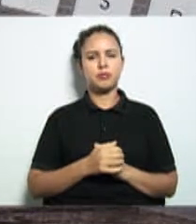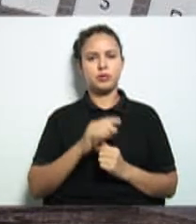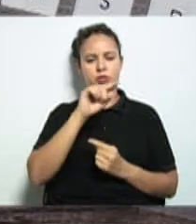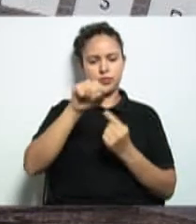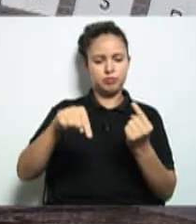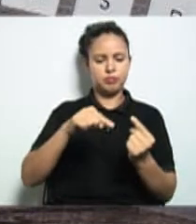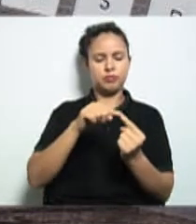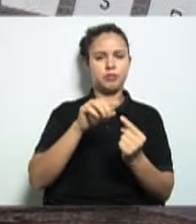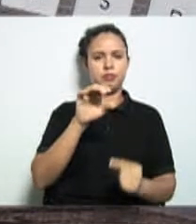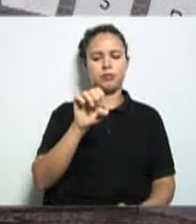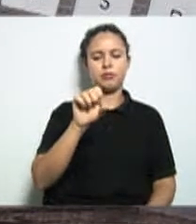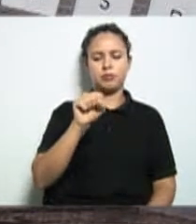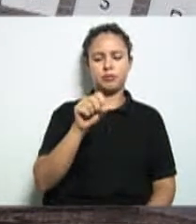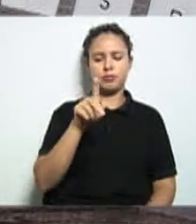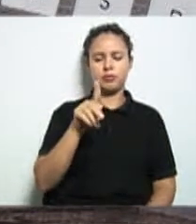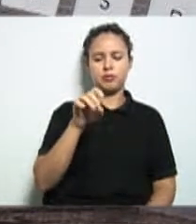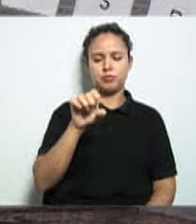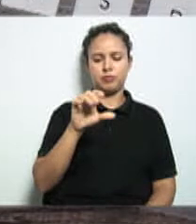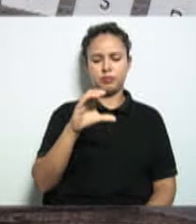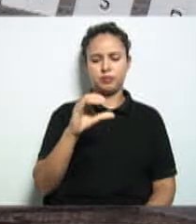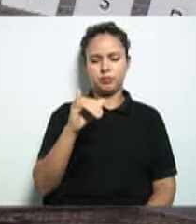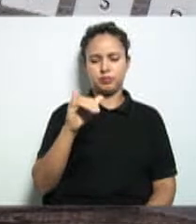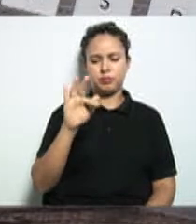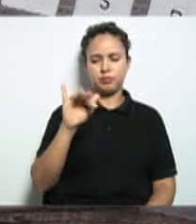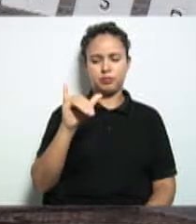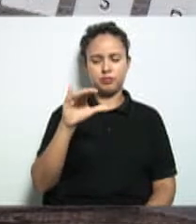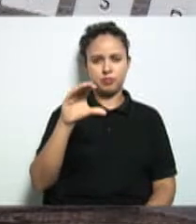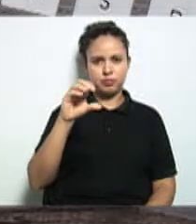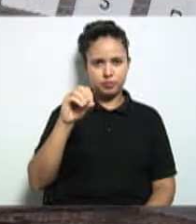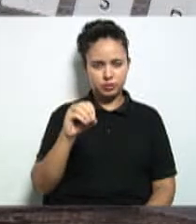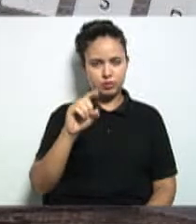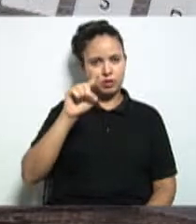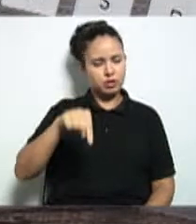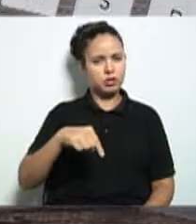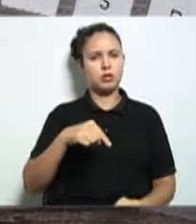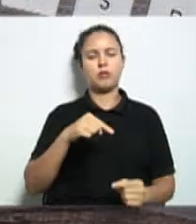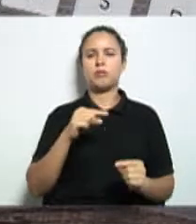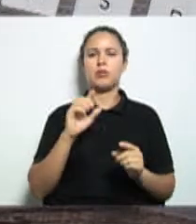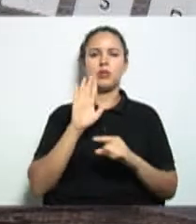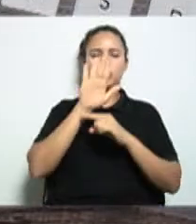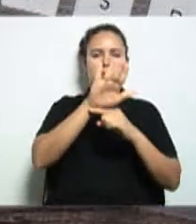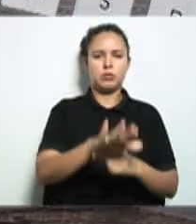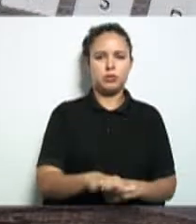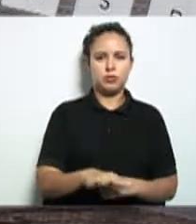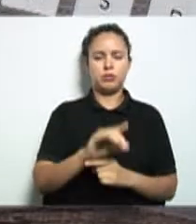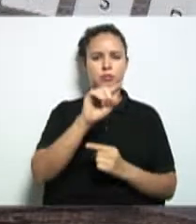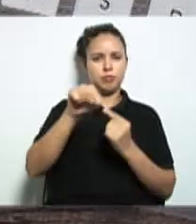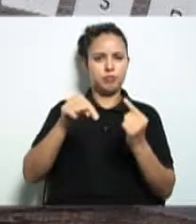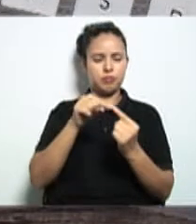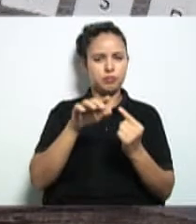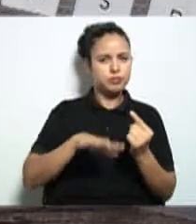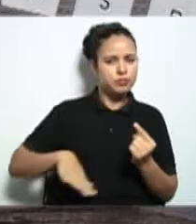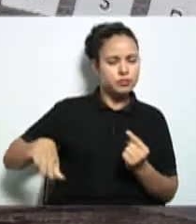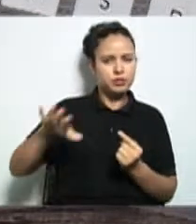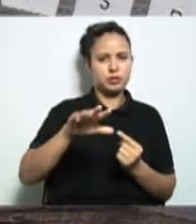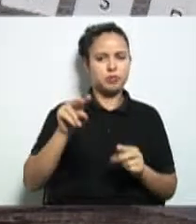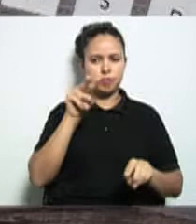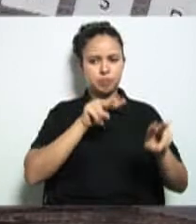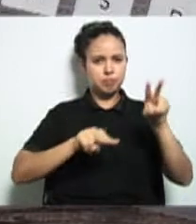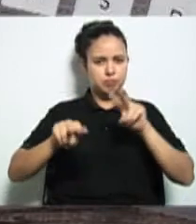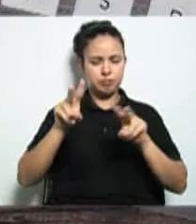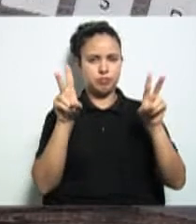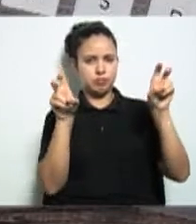Objetivo específico. São instrumentais para o objetivo geral e dão uma visão embasadora para o próprio